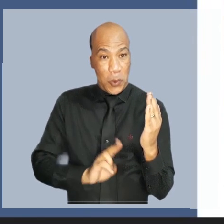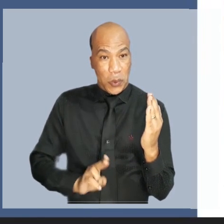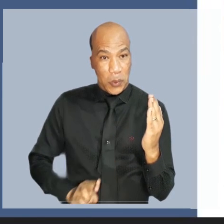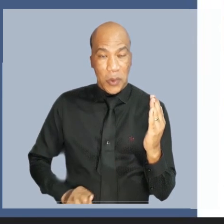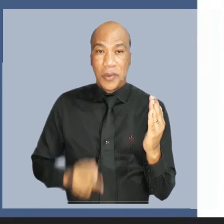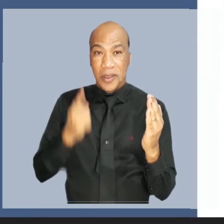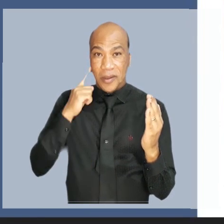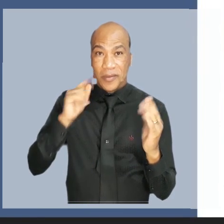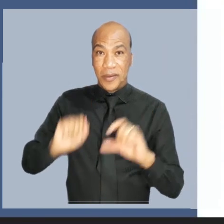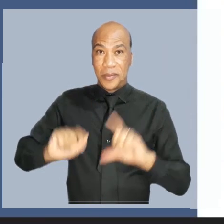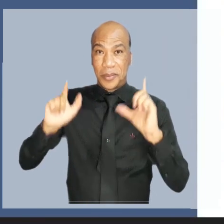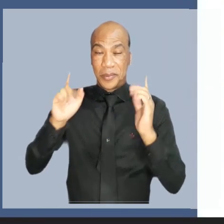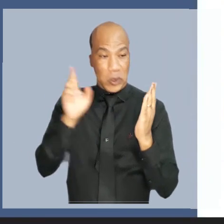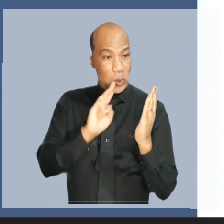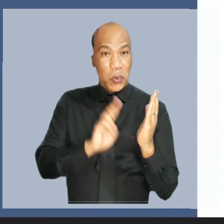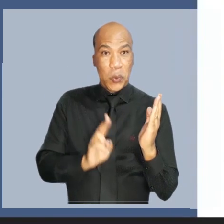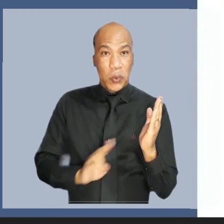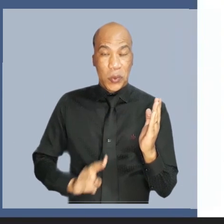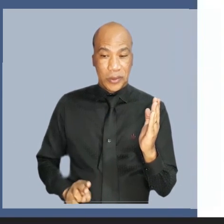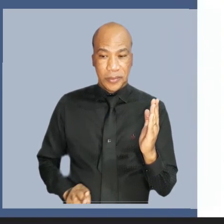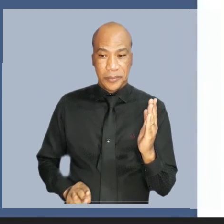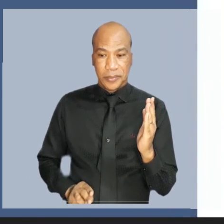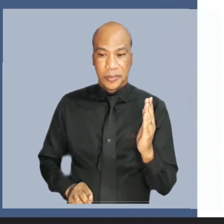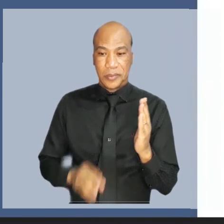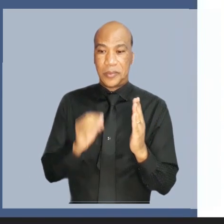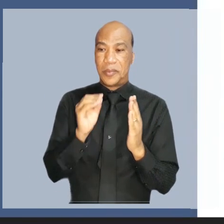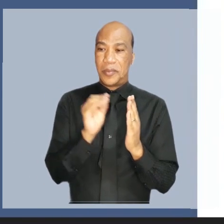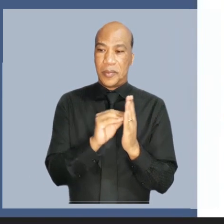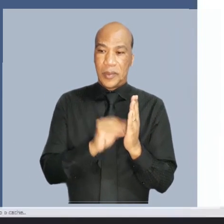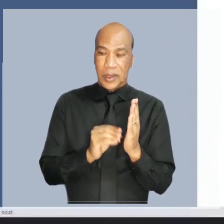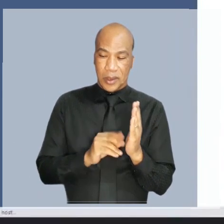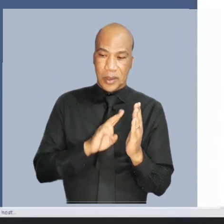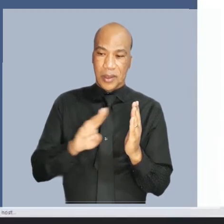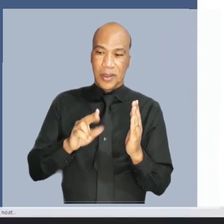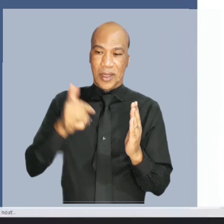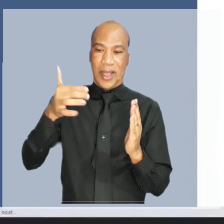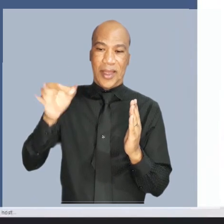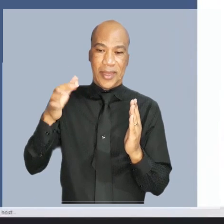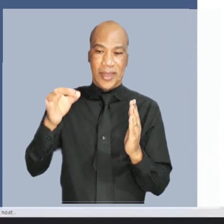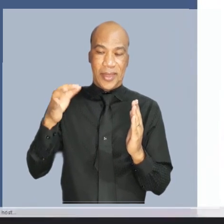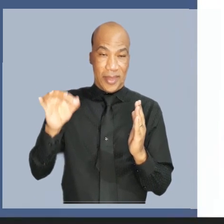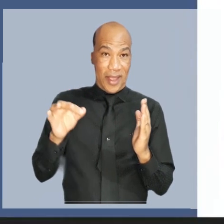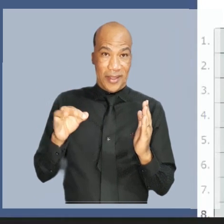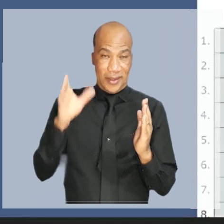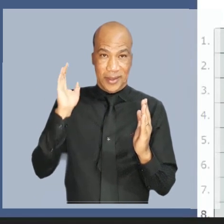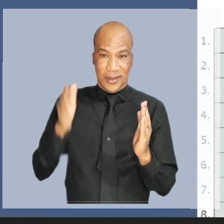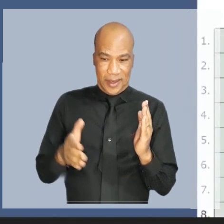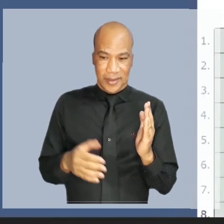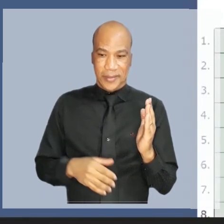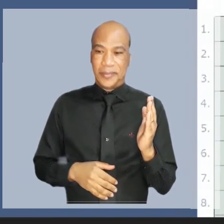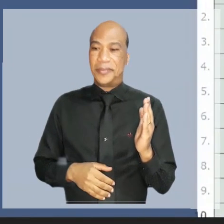sorteados. Então, é 1, é 2, é 3, ao sorteio.